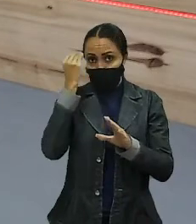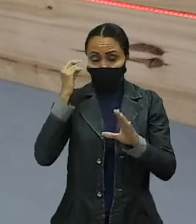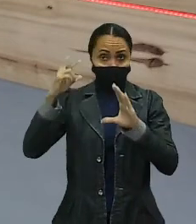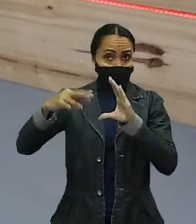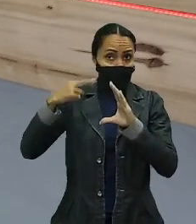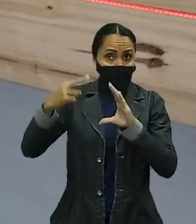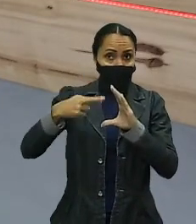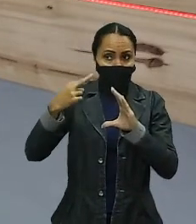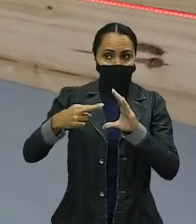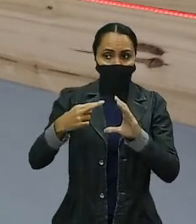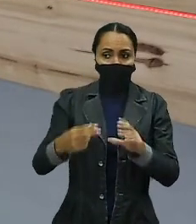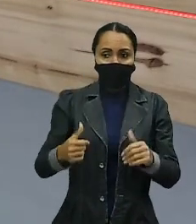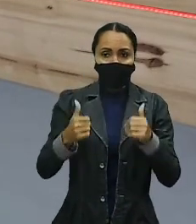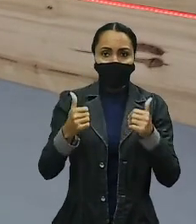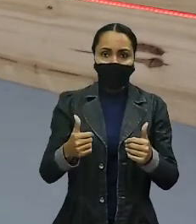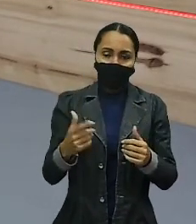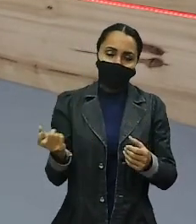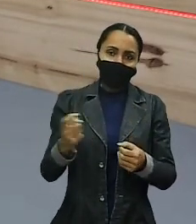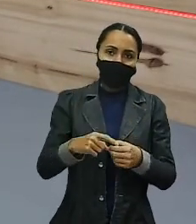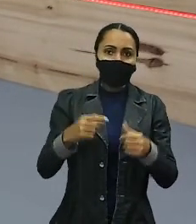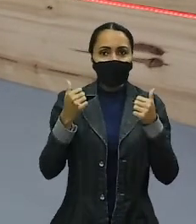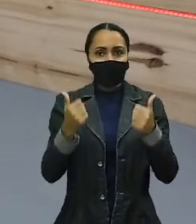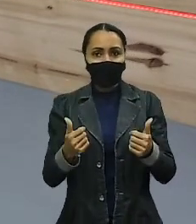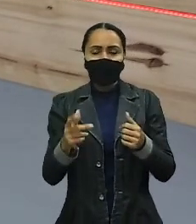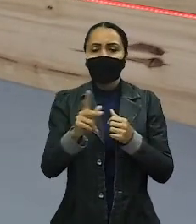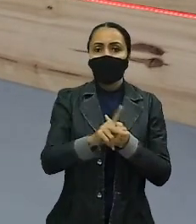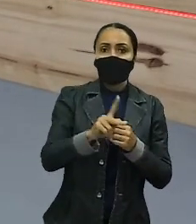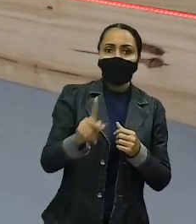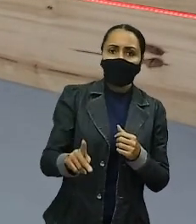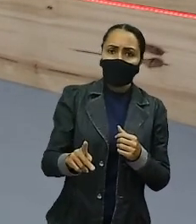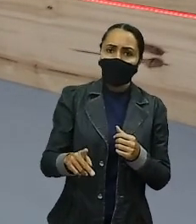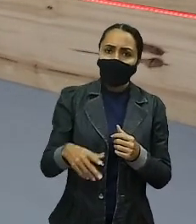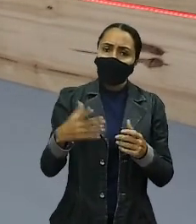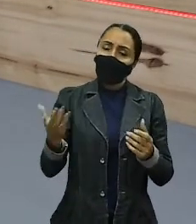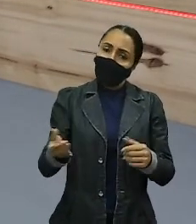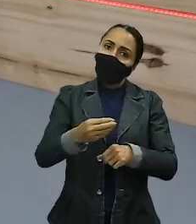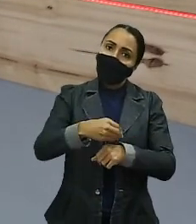transmissão, tudo junto, sem acento, manda pra gente, tá bom? Professor,